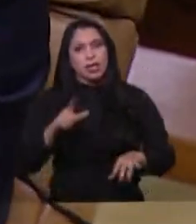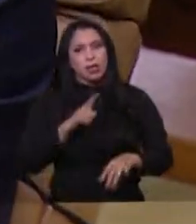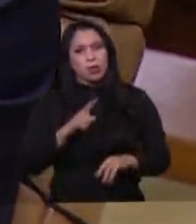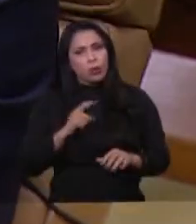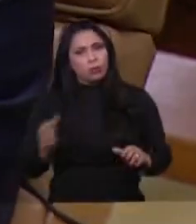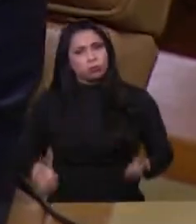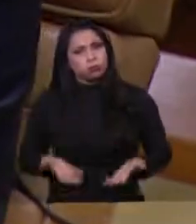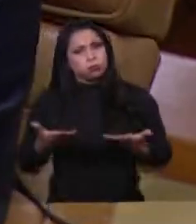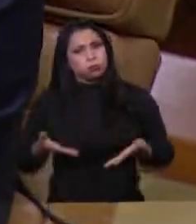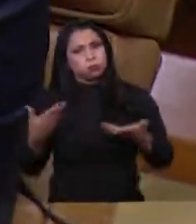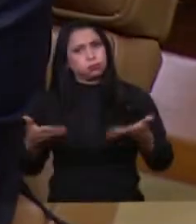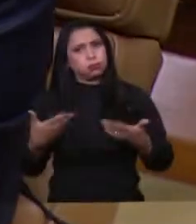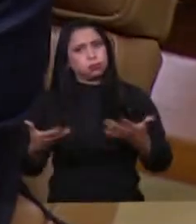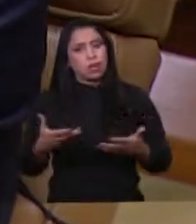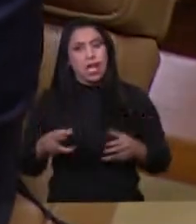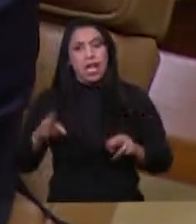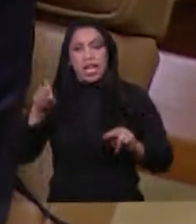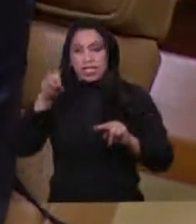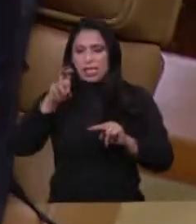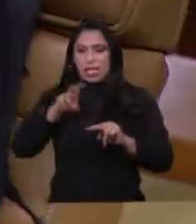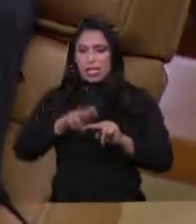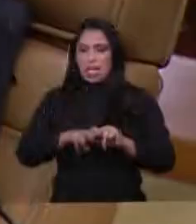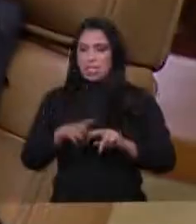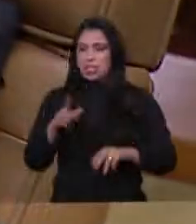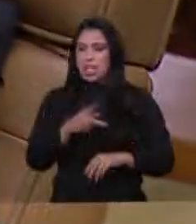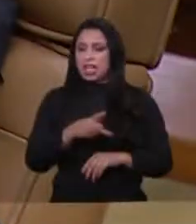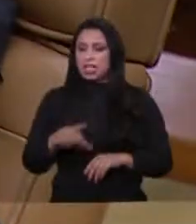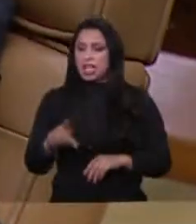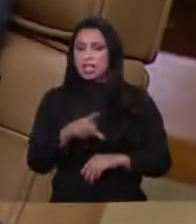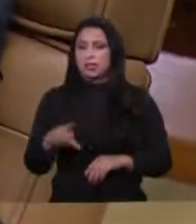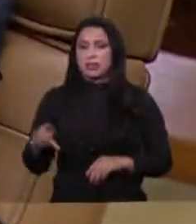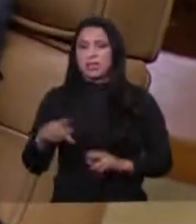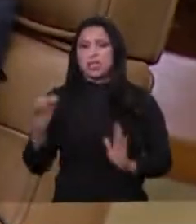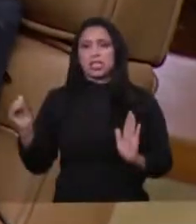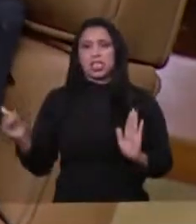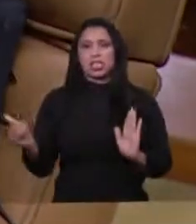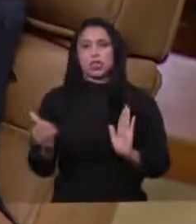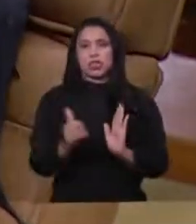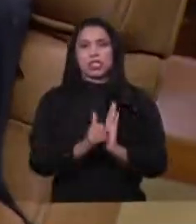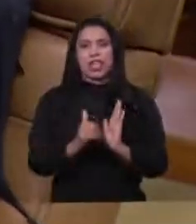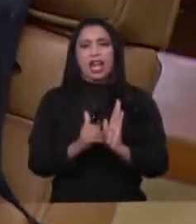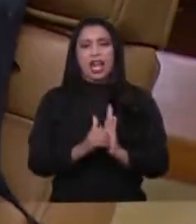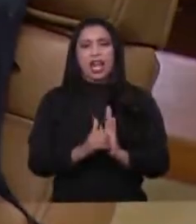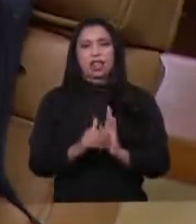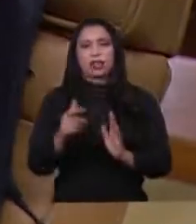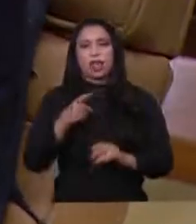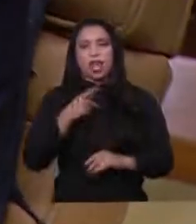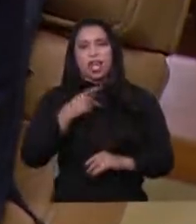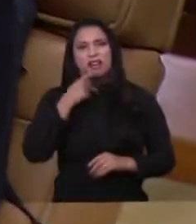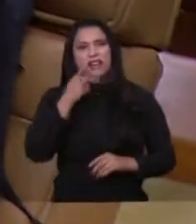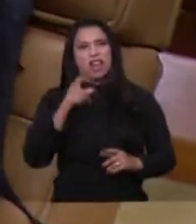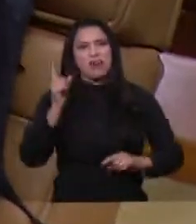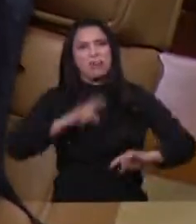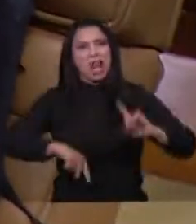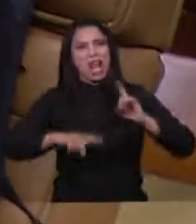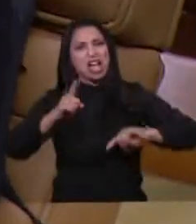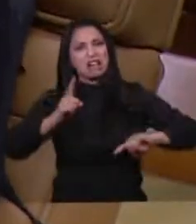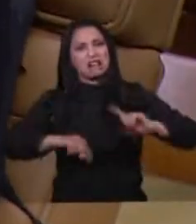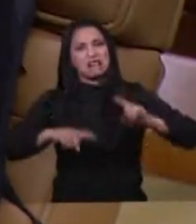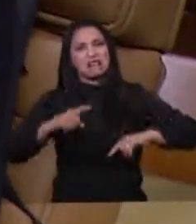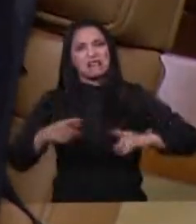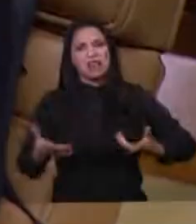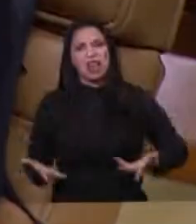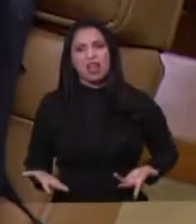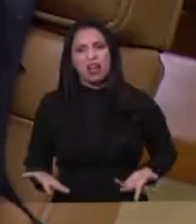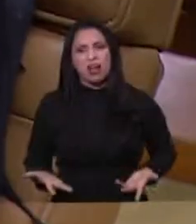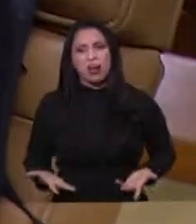que sentara na cadeira do presidente do Senado, utilizava palavras de baixo calão, como se